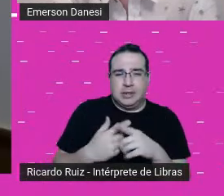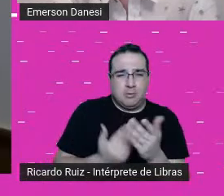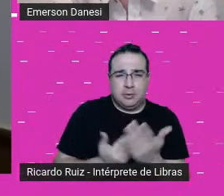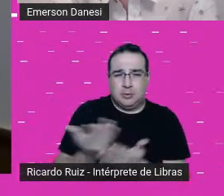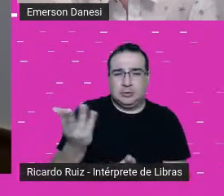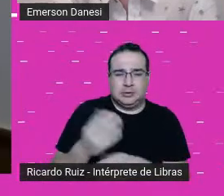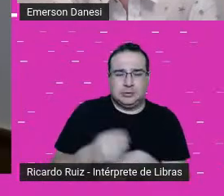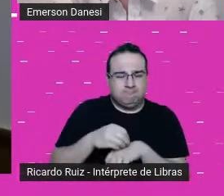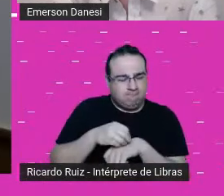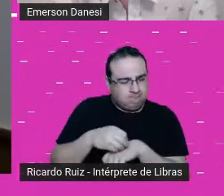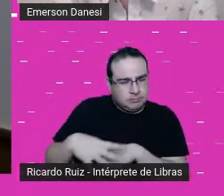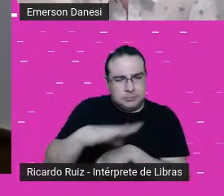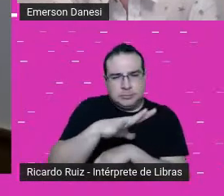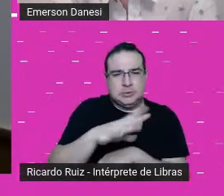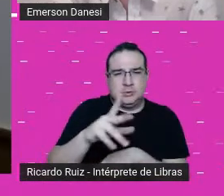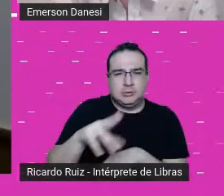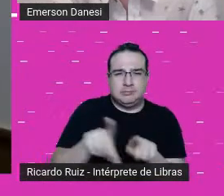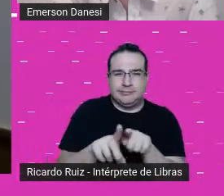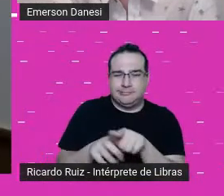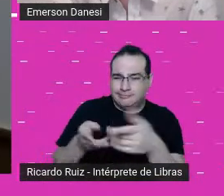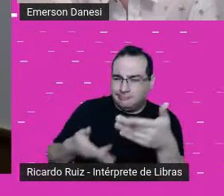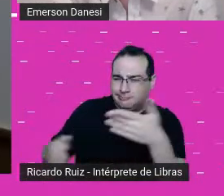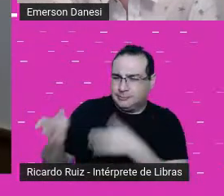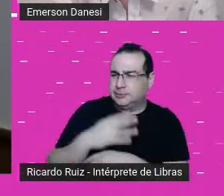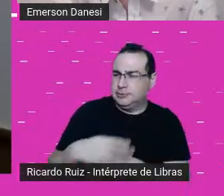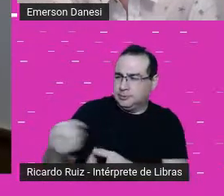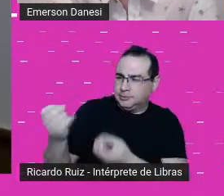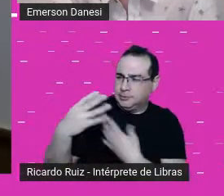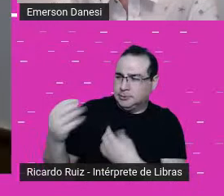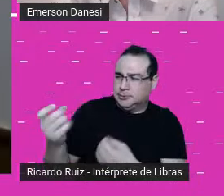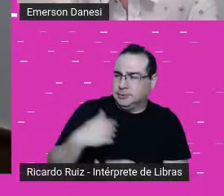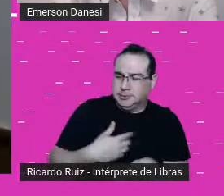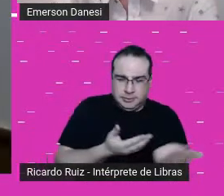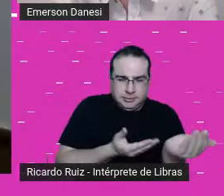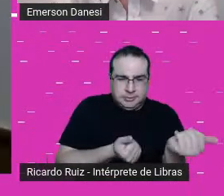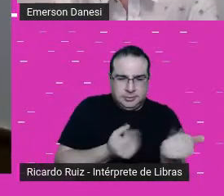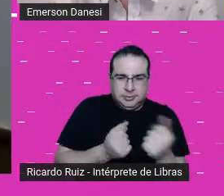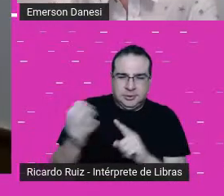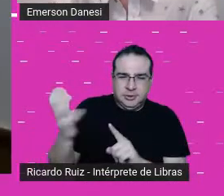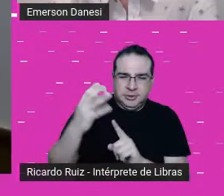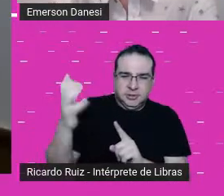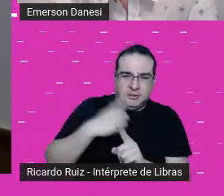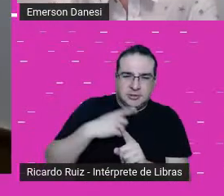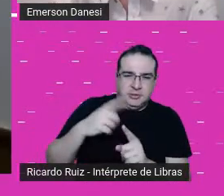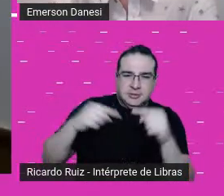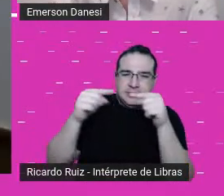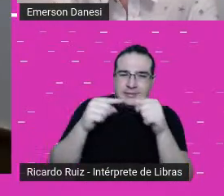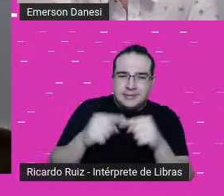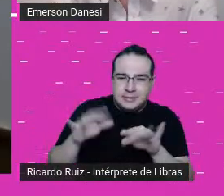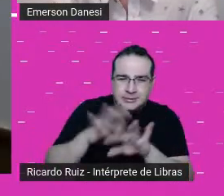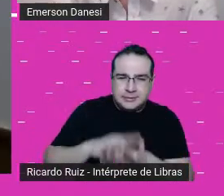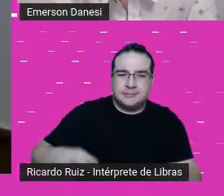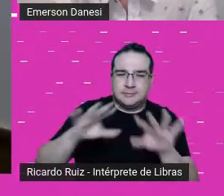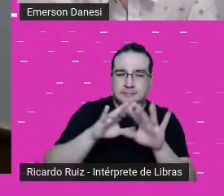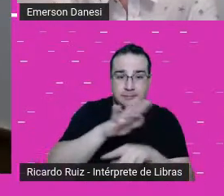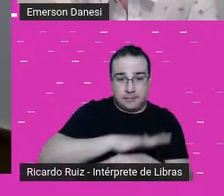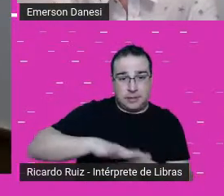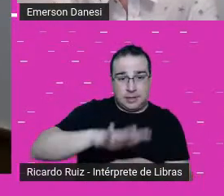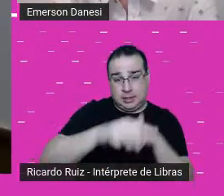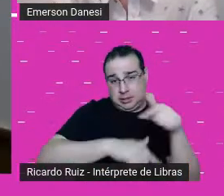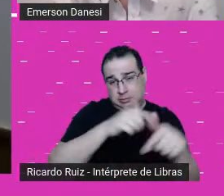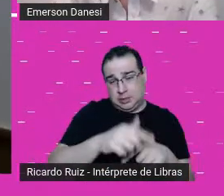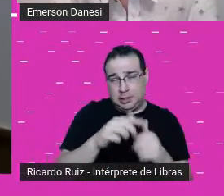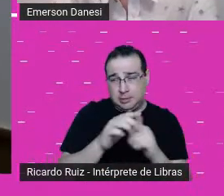compartilho do mesmo processo criativo, acho que porque foi tão intenso e eu era jovem, e eu ainda me vejo trabalhando numa outra área agora,